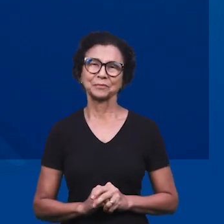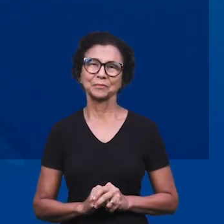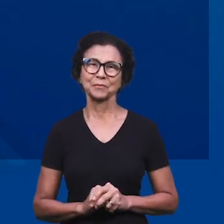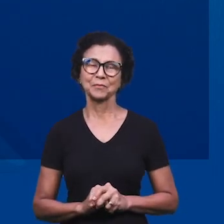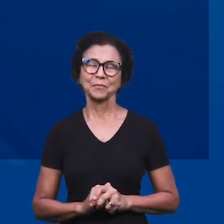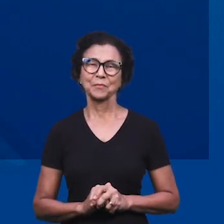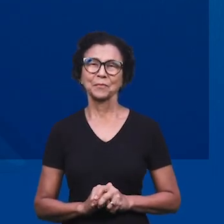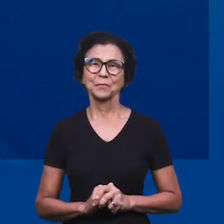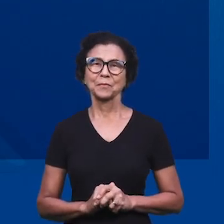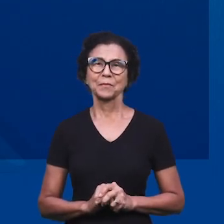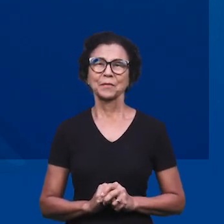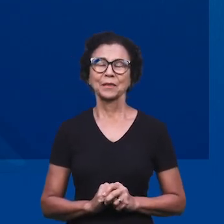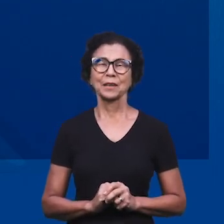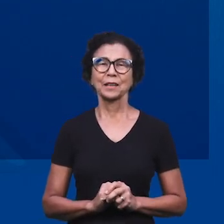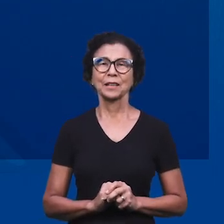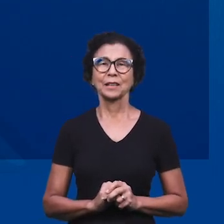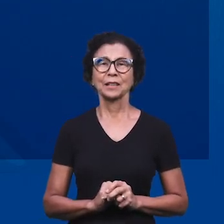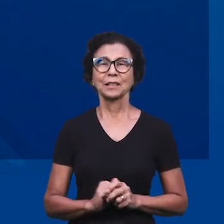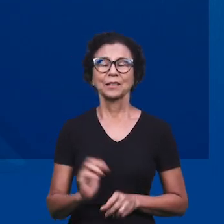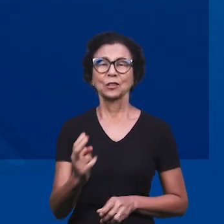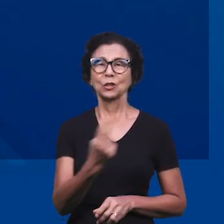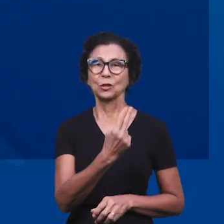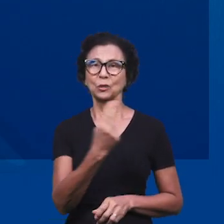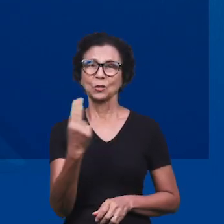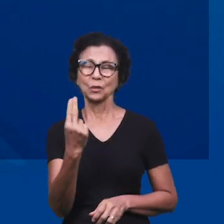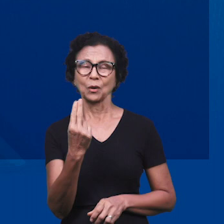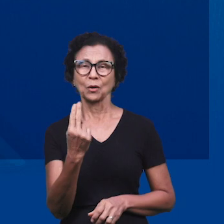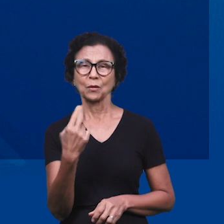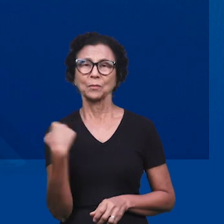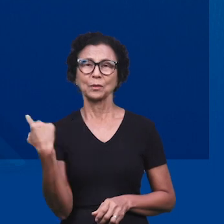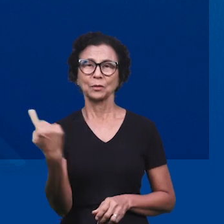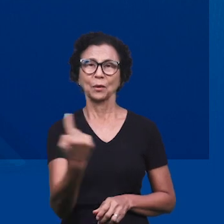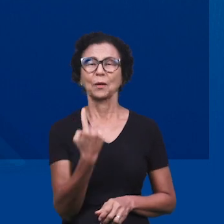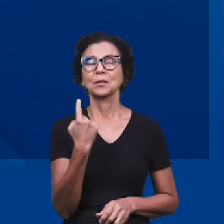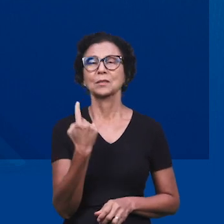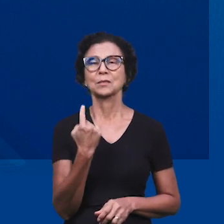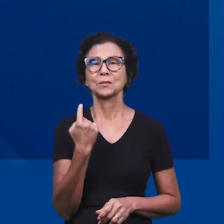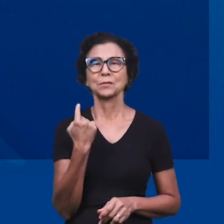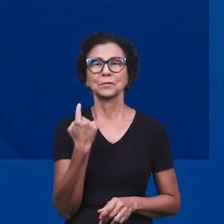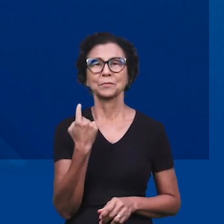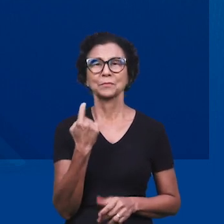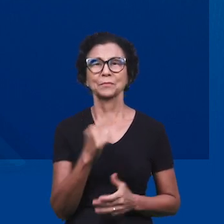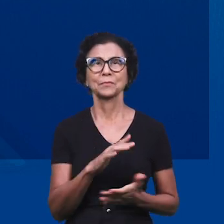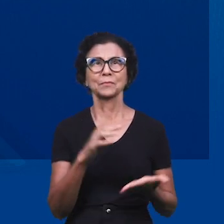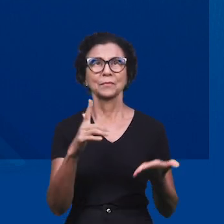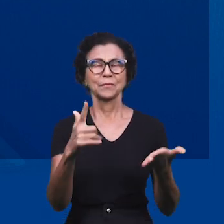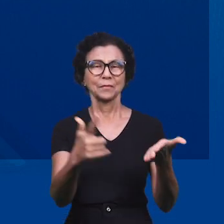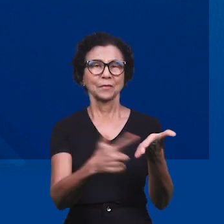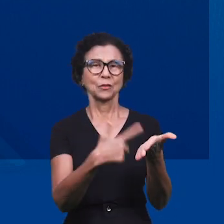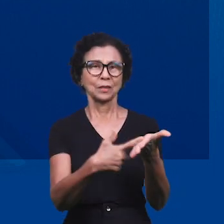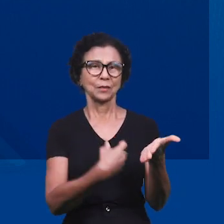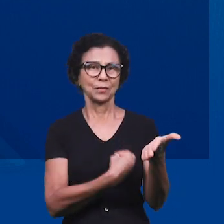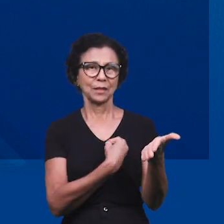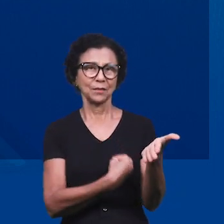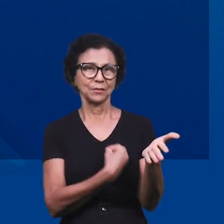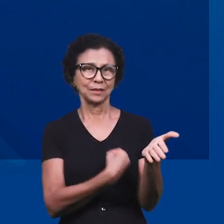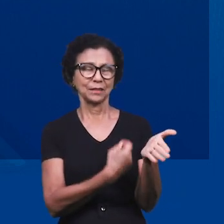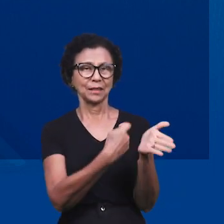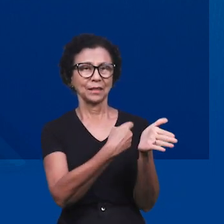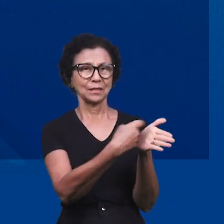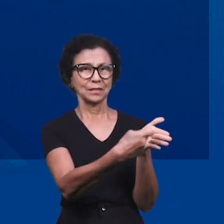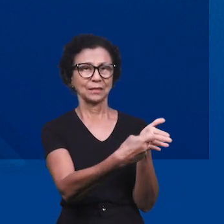está no livro da vida. A